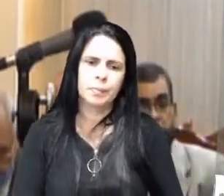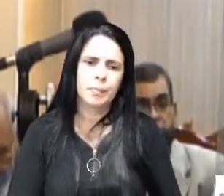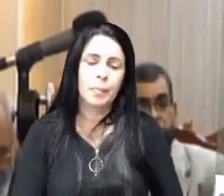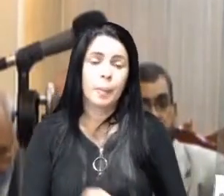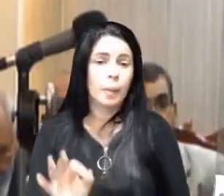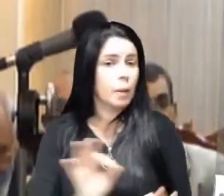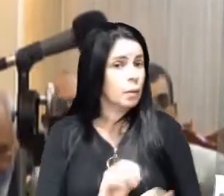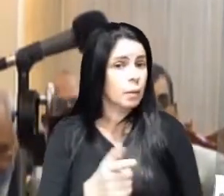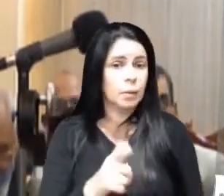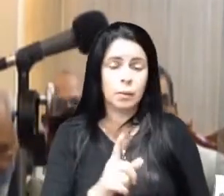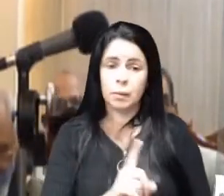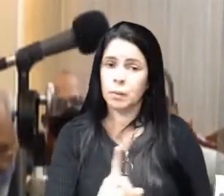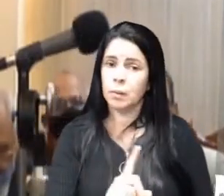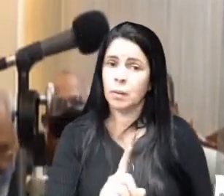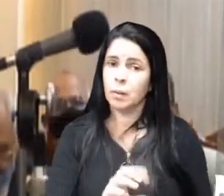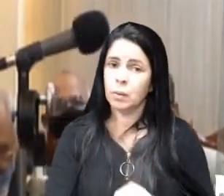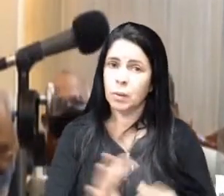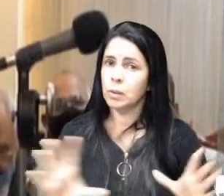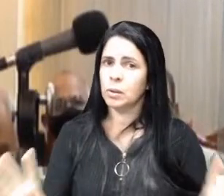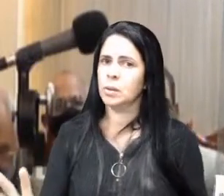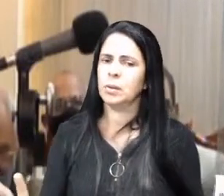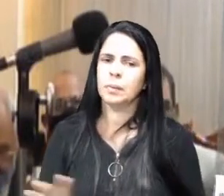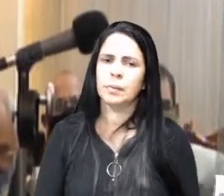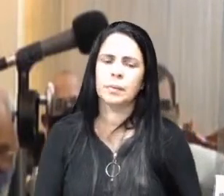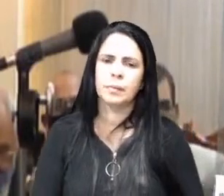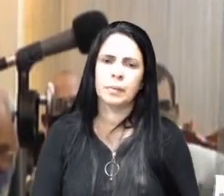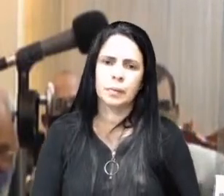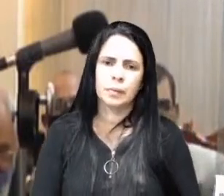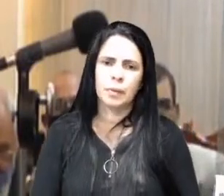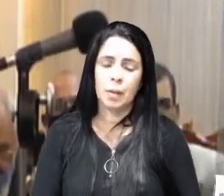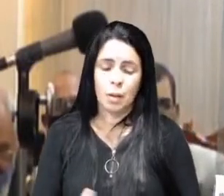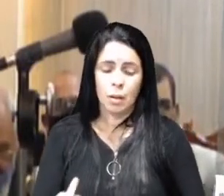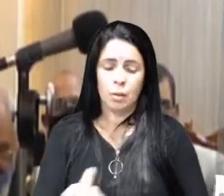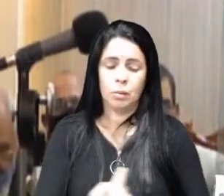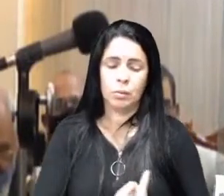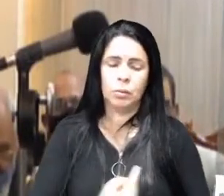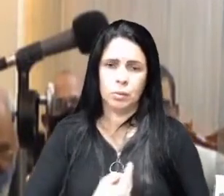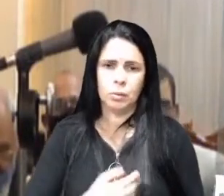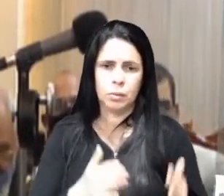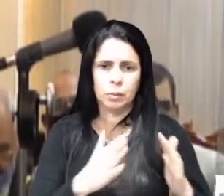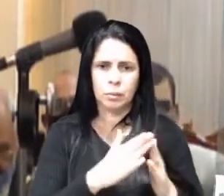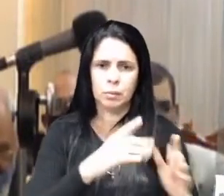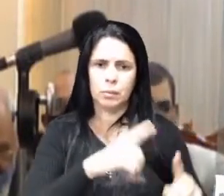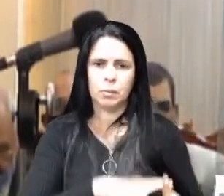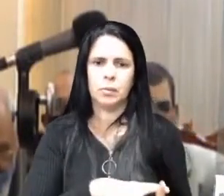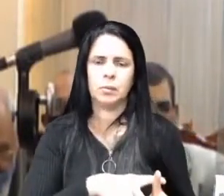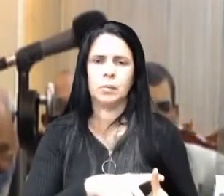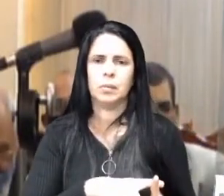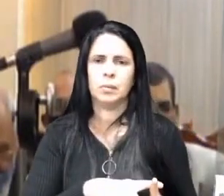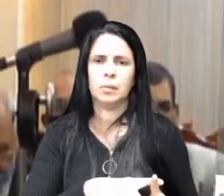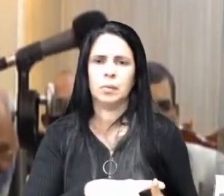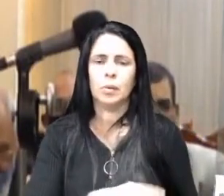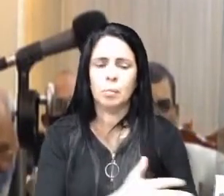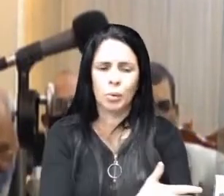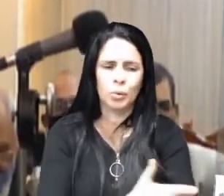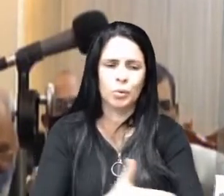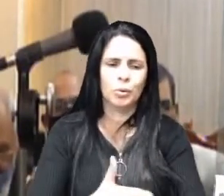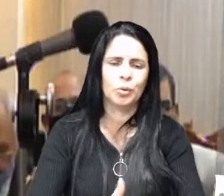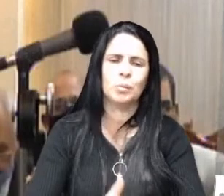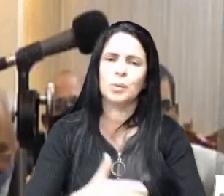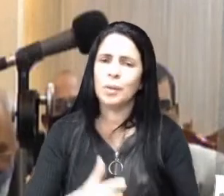Não deixando, diga comigo, não deixando a nossa congregação como é o costume de